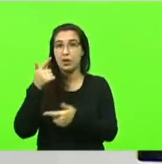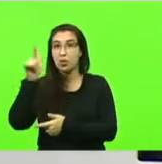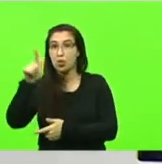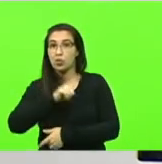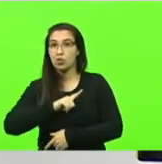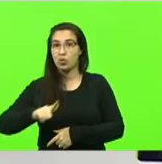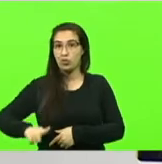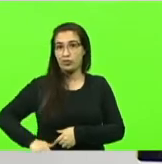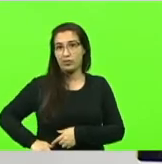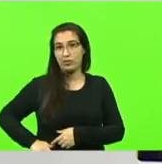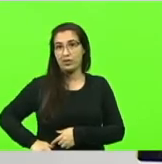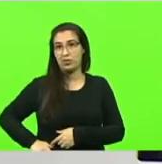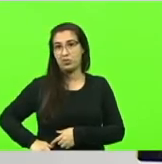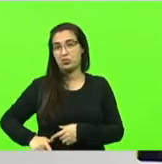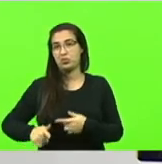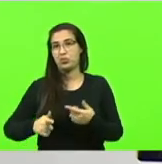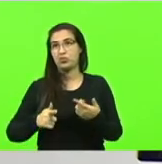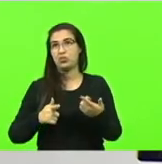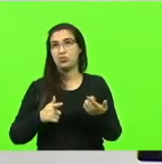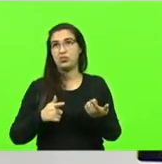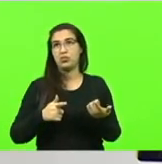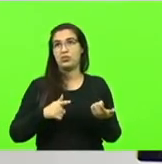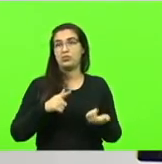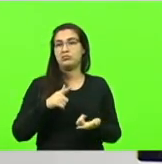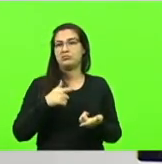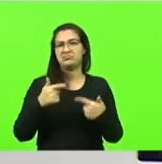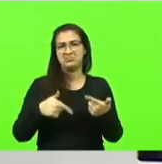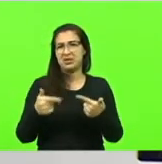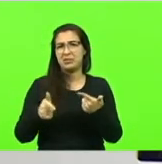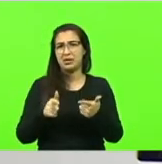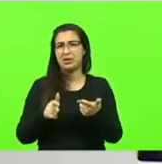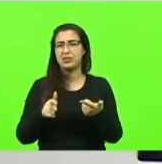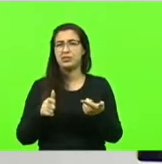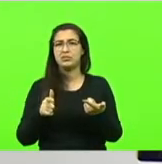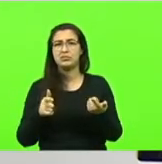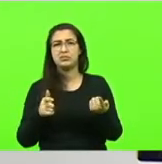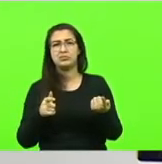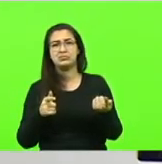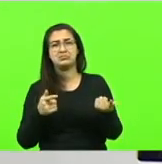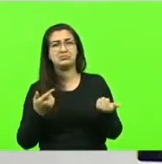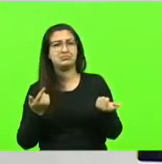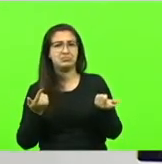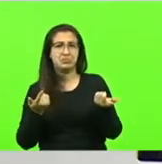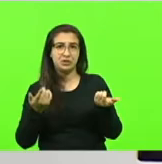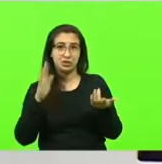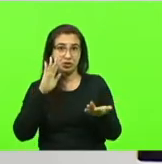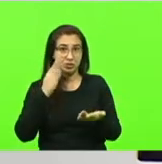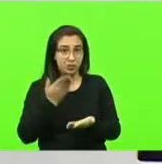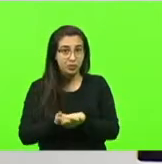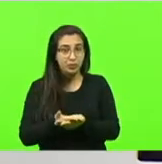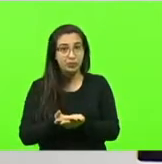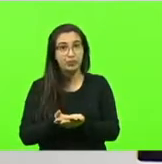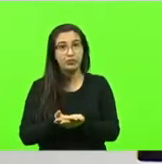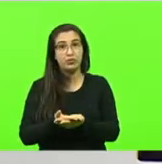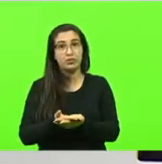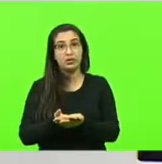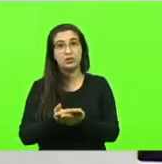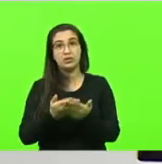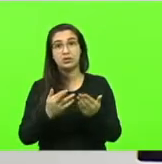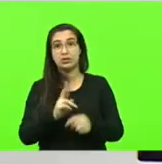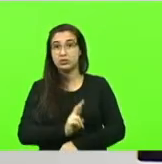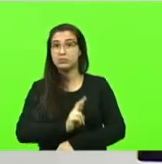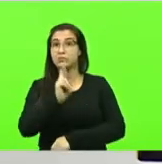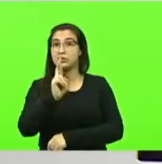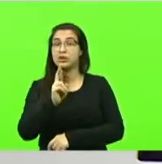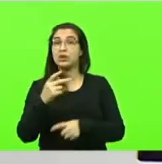função de serviço ou função que fosse de confiança, teriam que escolher qual